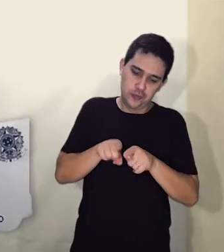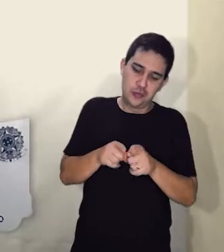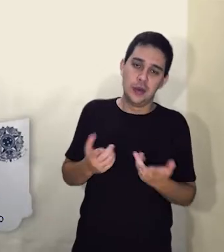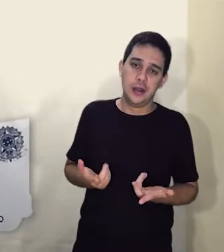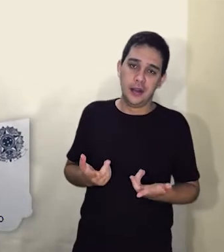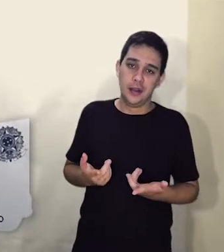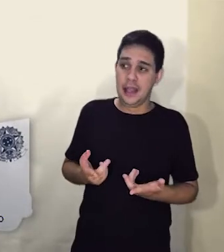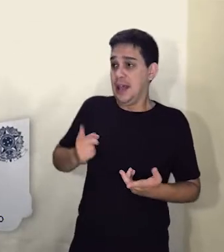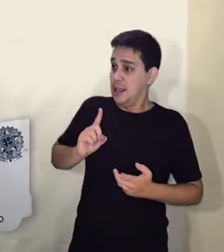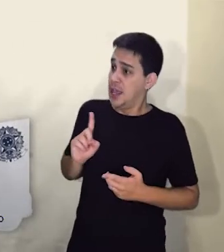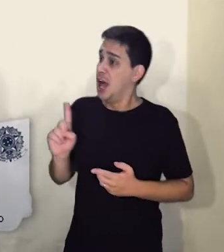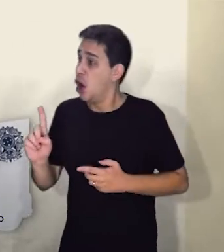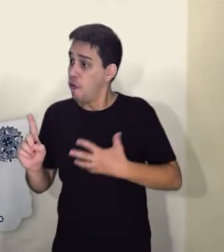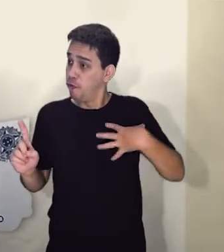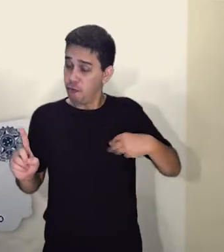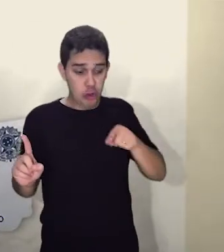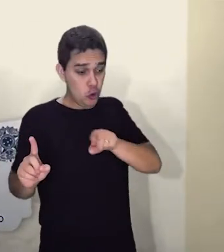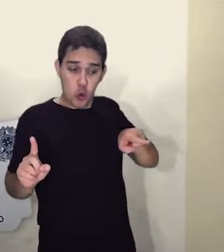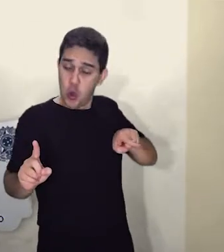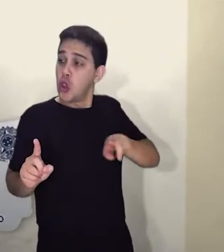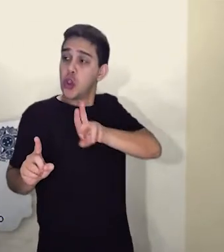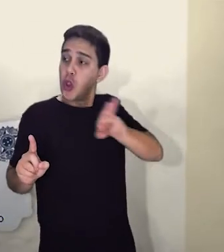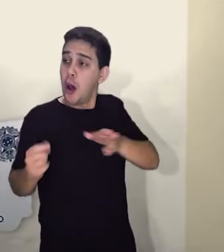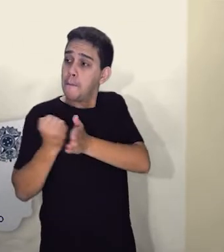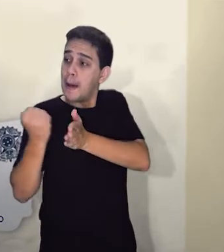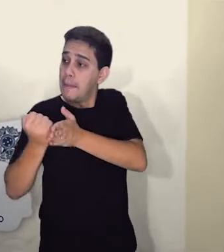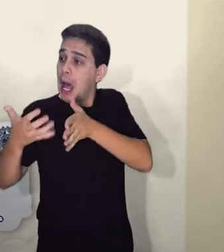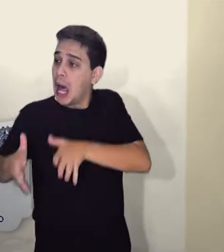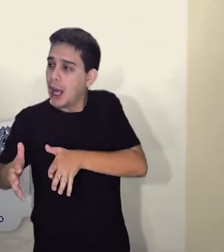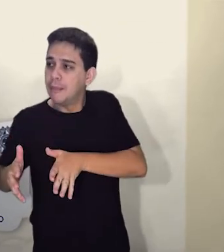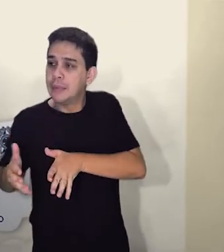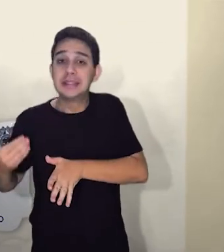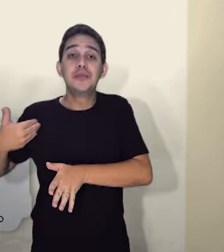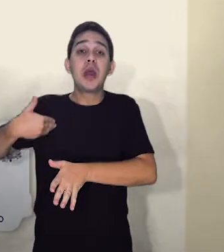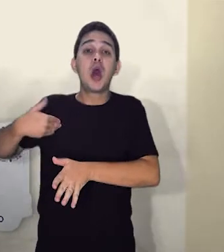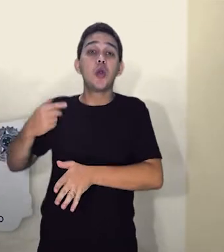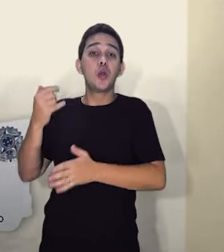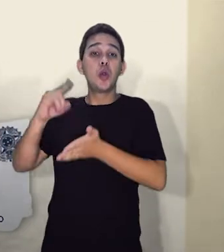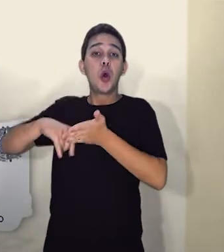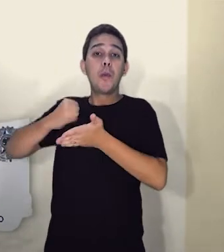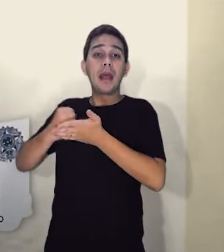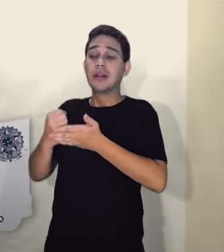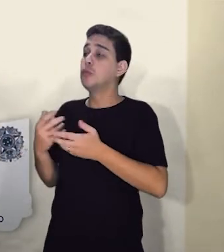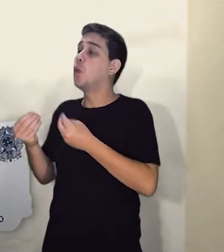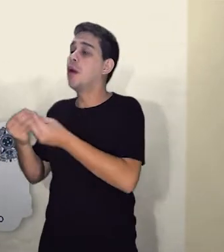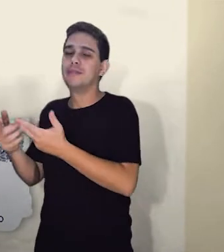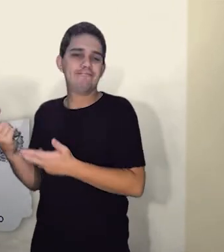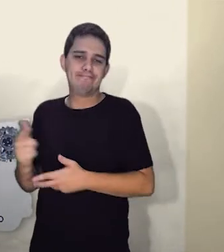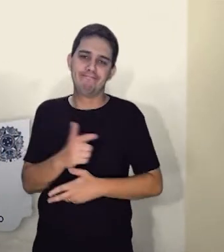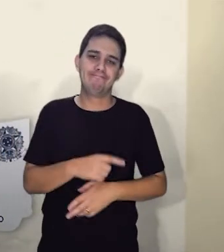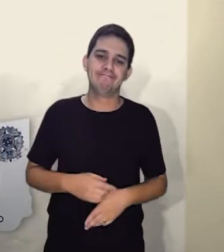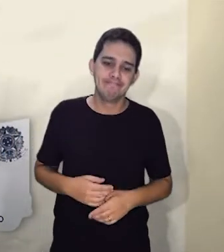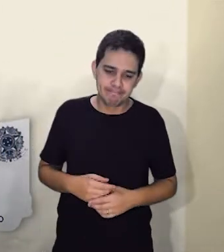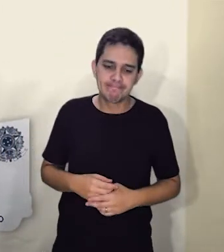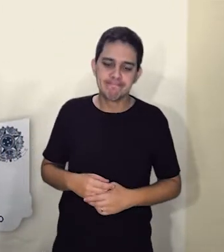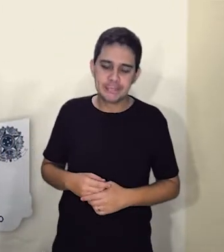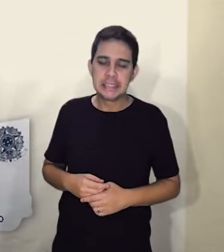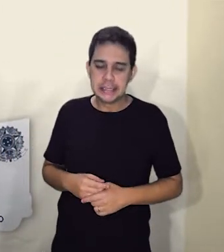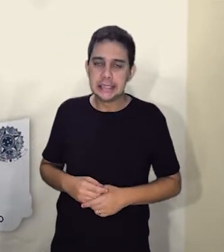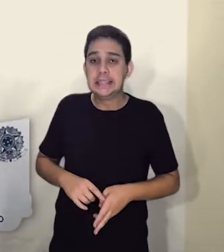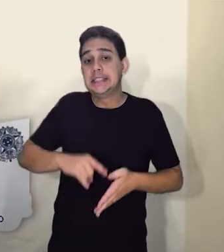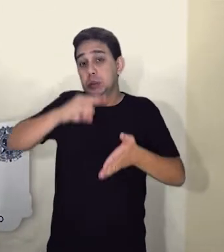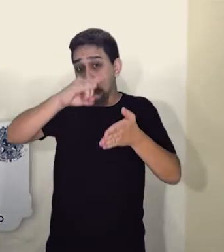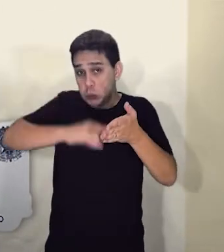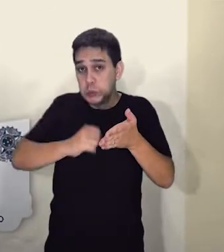seus filhos. Então, é um problema que, se você não corrige do adulto, você ultrapassa a